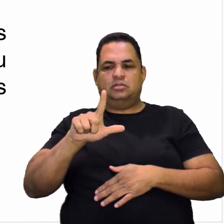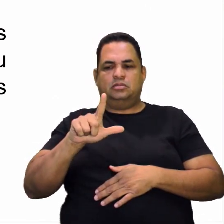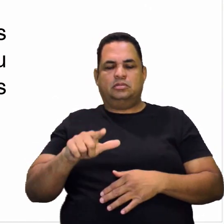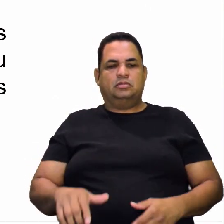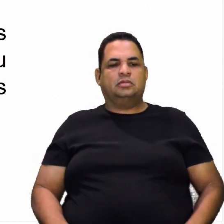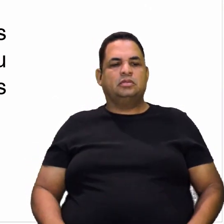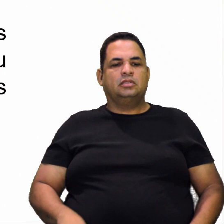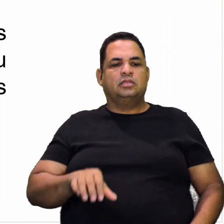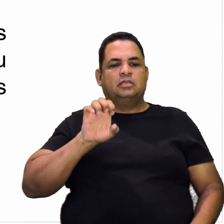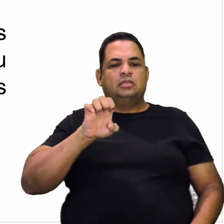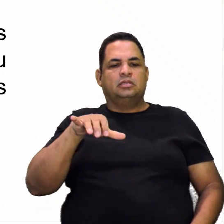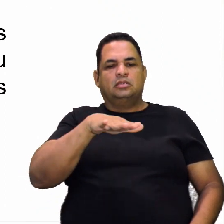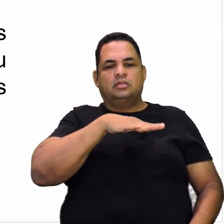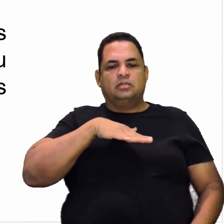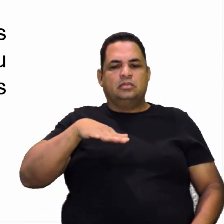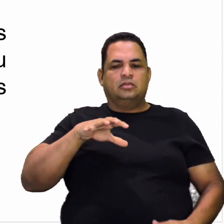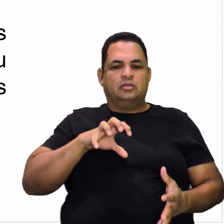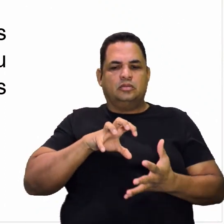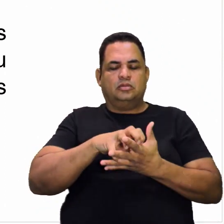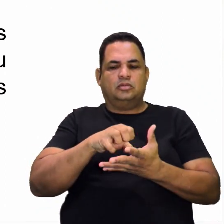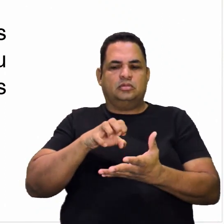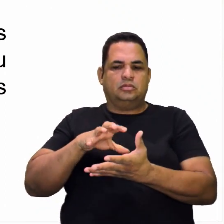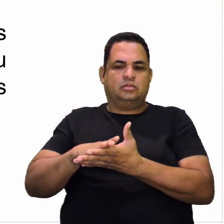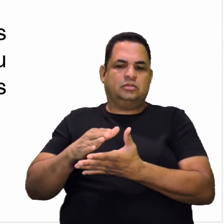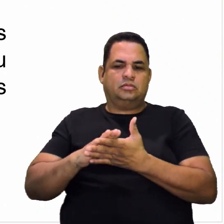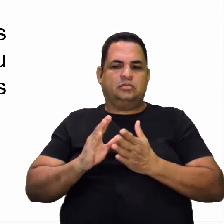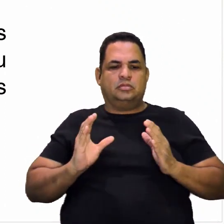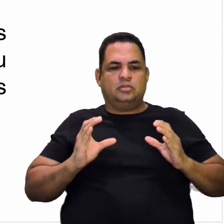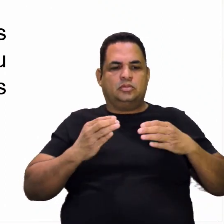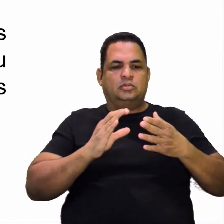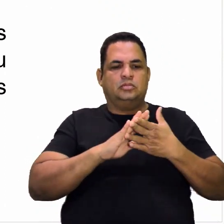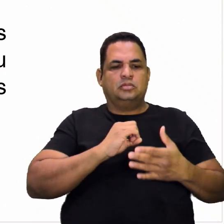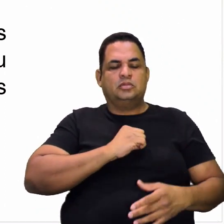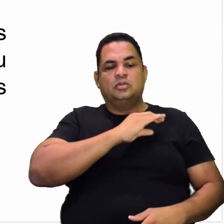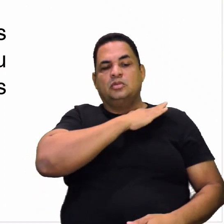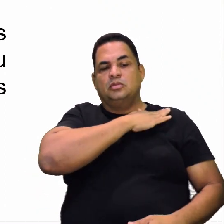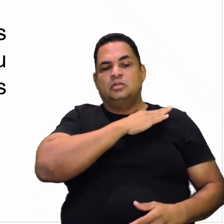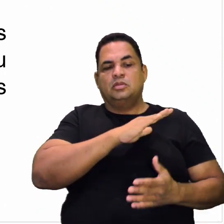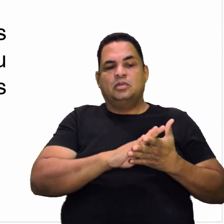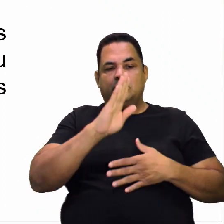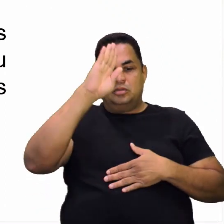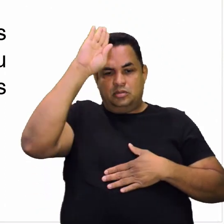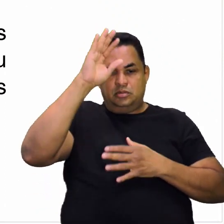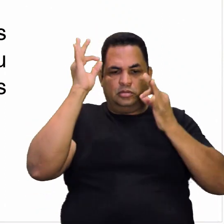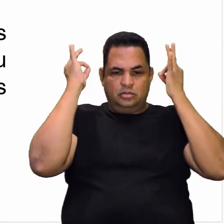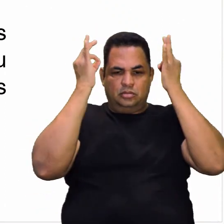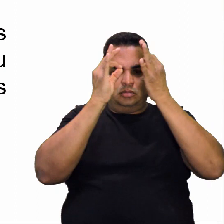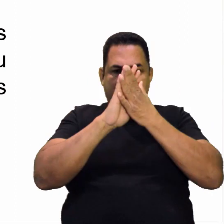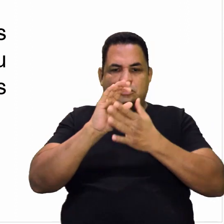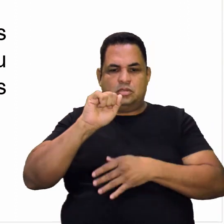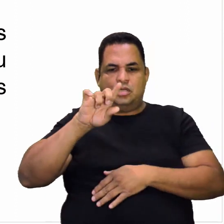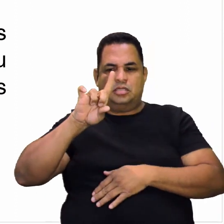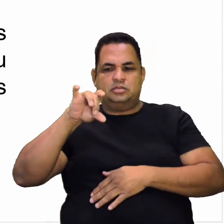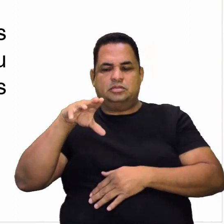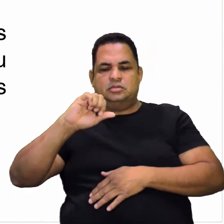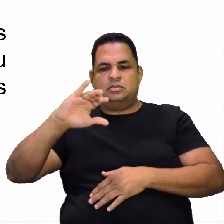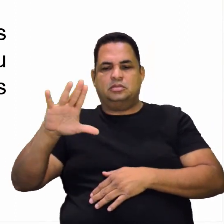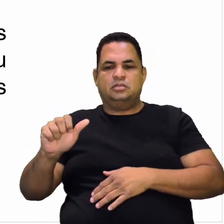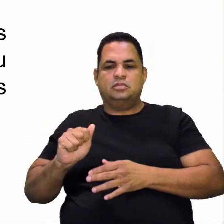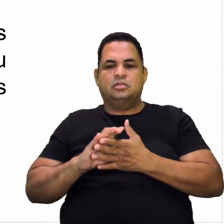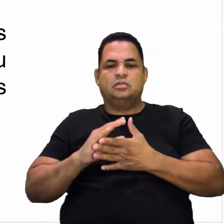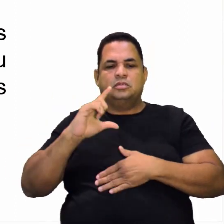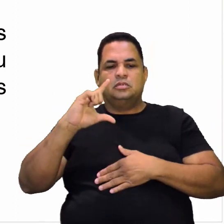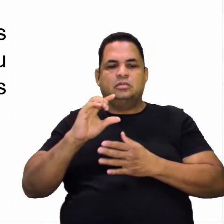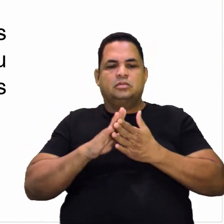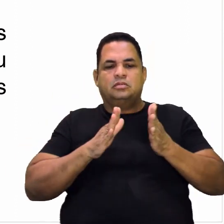E os espaços foram conquistados pelas tropas romanas na Grécia e na Ásia Menor, em seu período